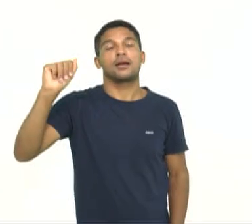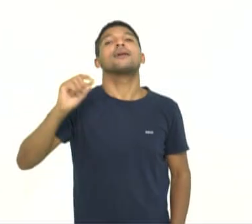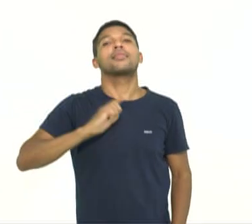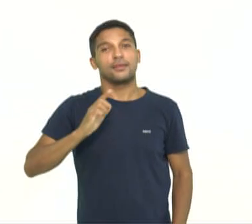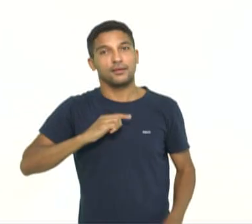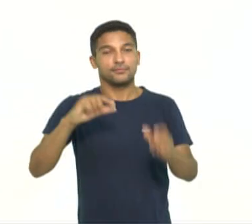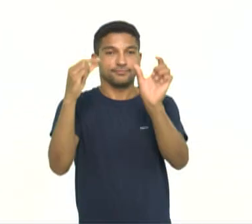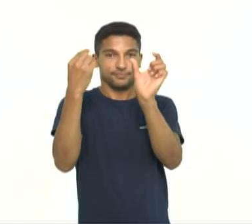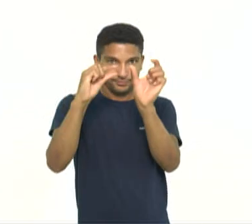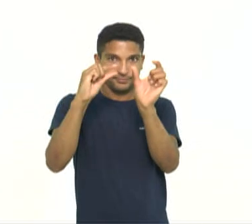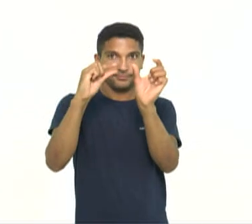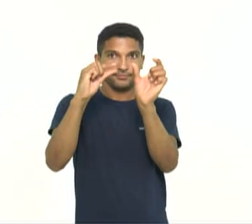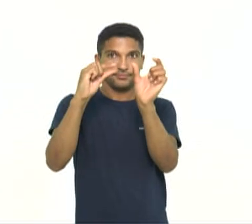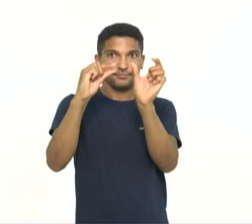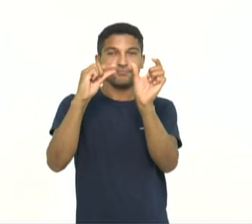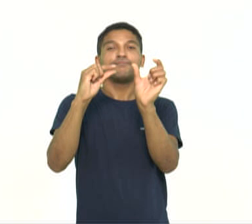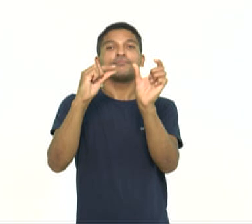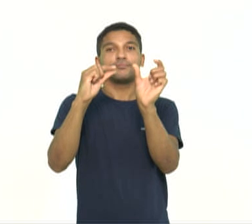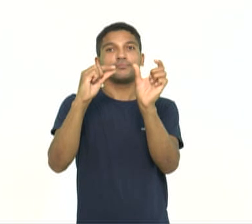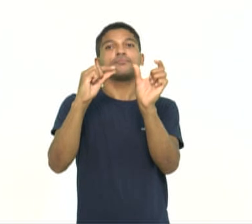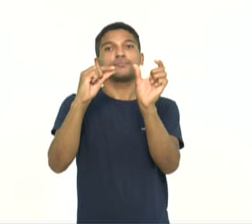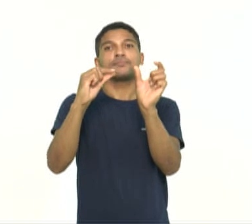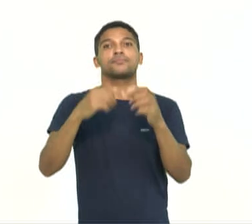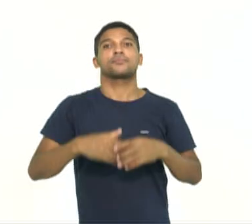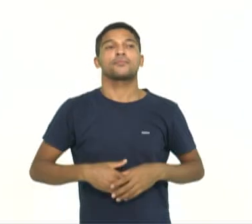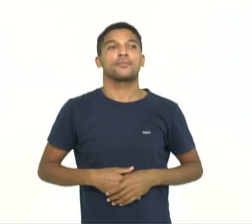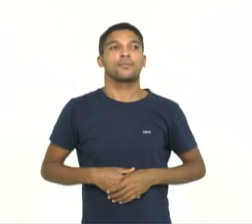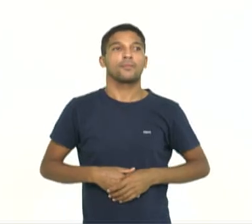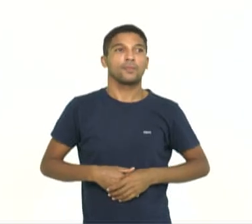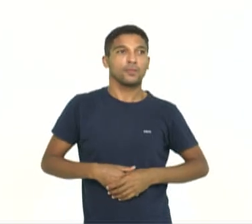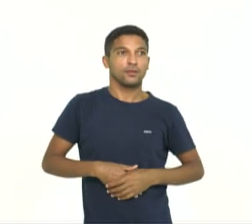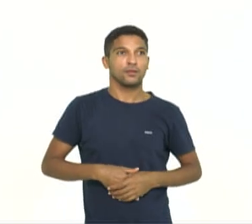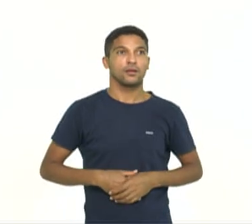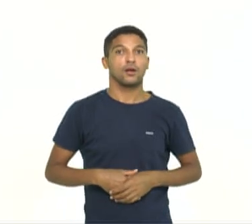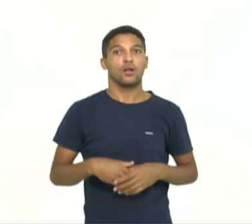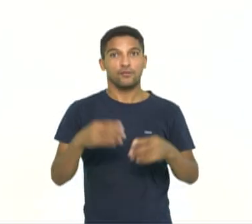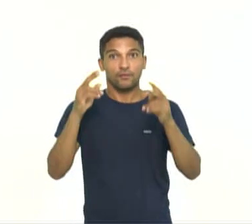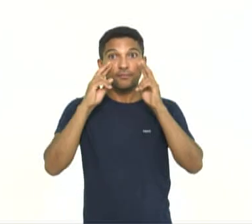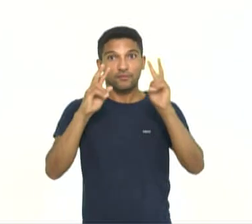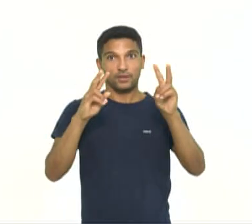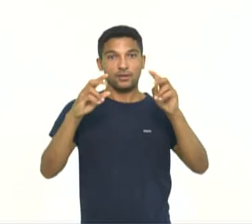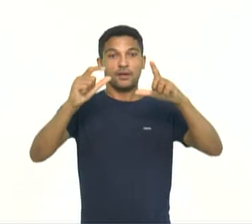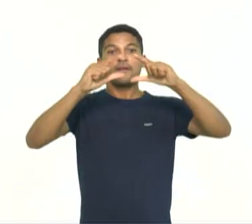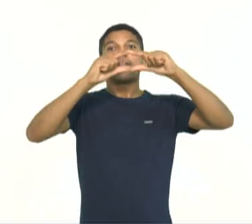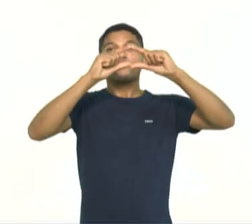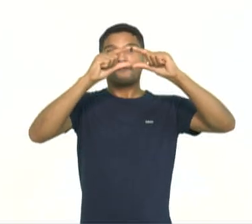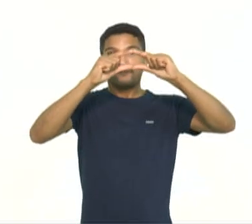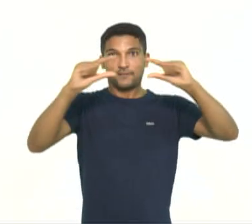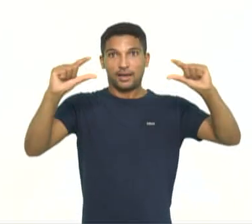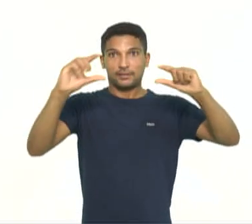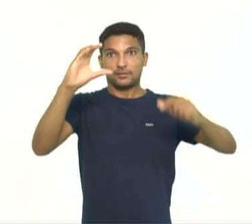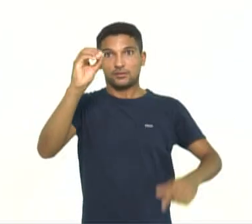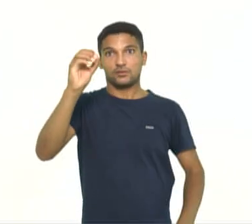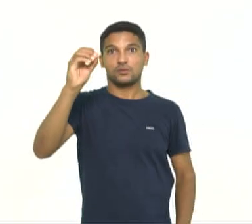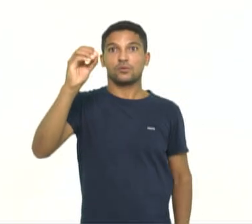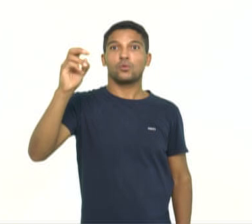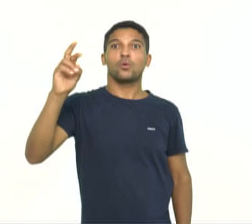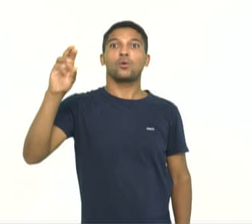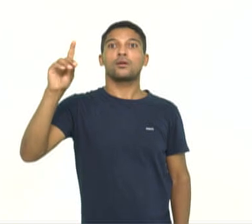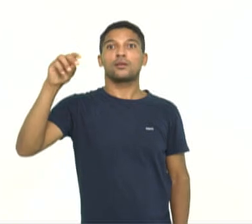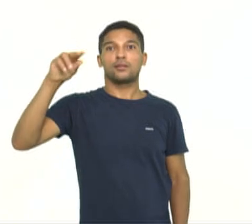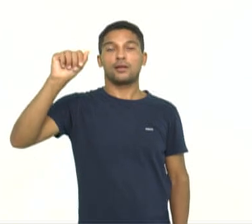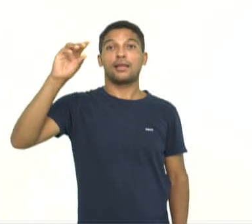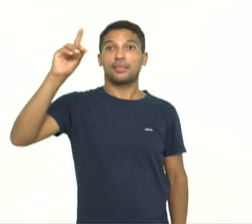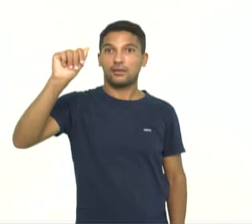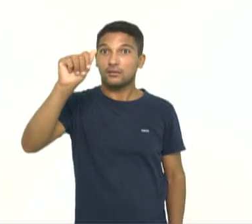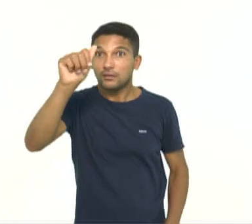Então vejam aqui, olha, mais explicações. Então, coordenadas assindéticas são orações coordenadas entre si e que